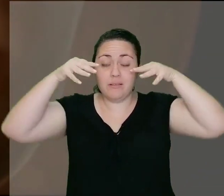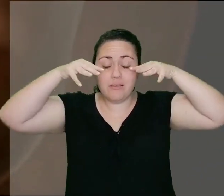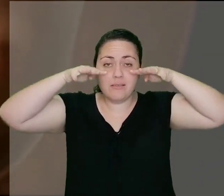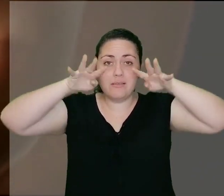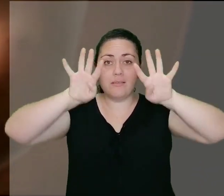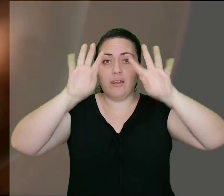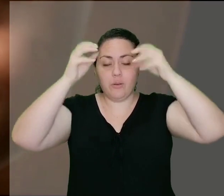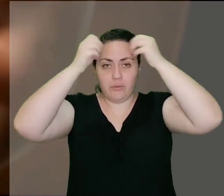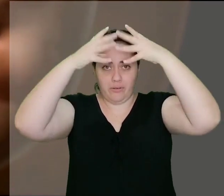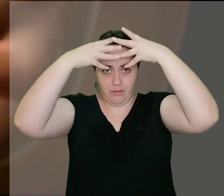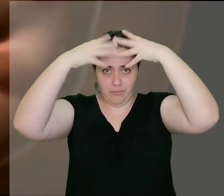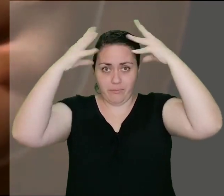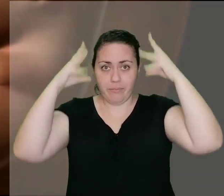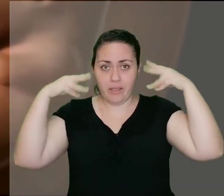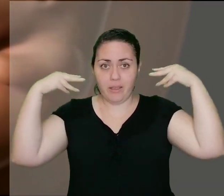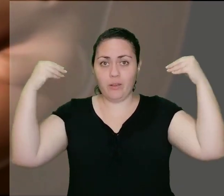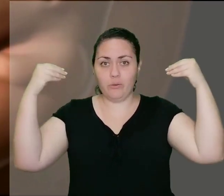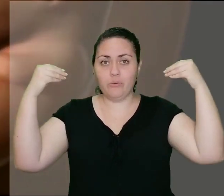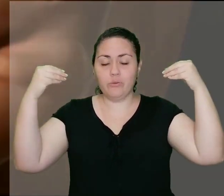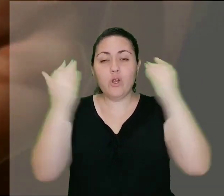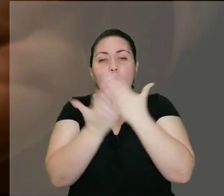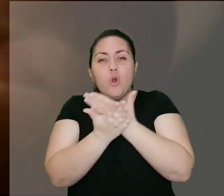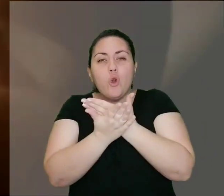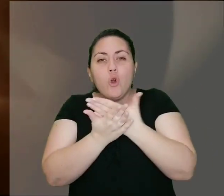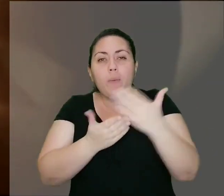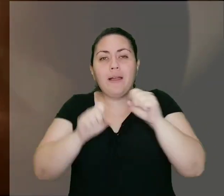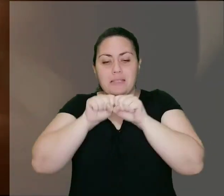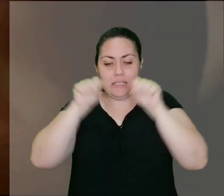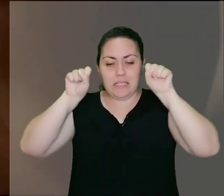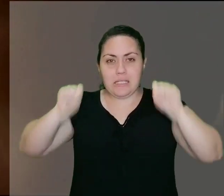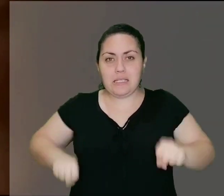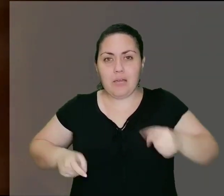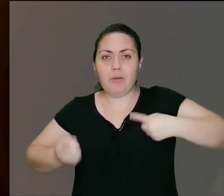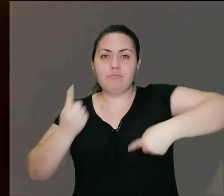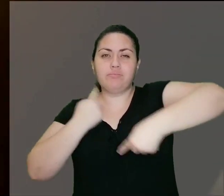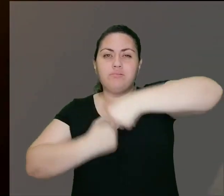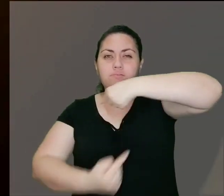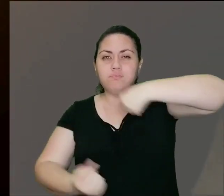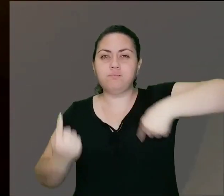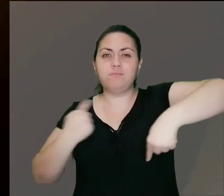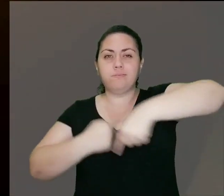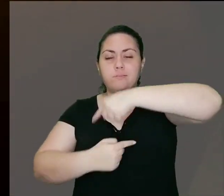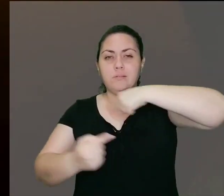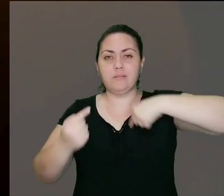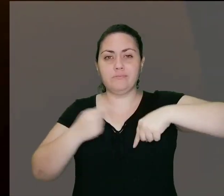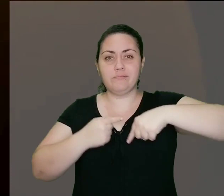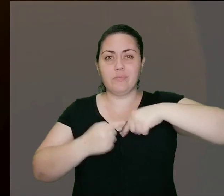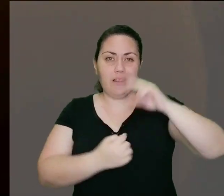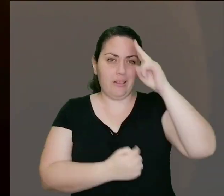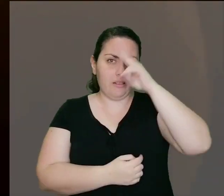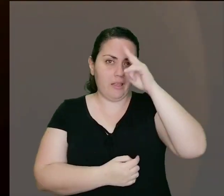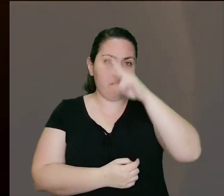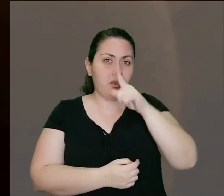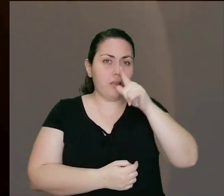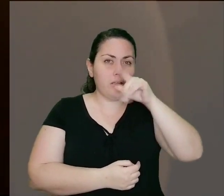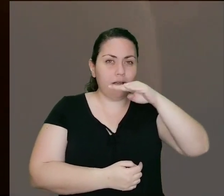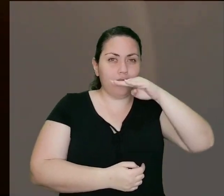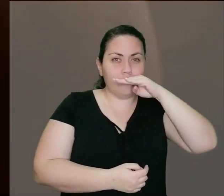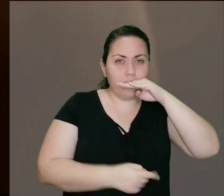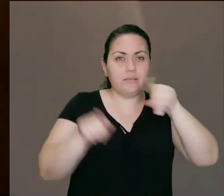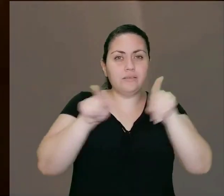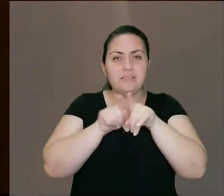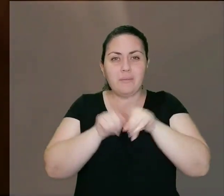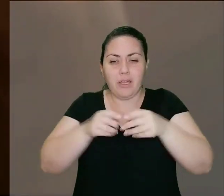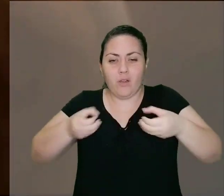cílios e cabelos. O sistema nervoso está começando a funcionar. Os órgãos reprodutivos e genitais estão